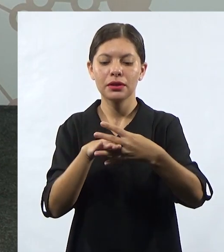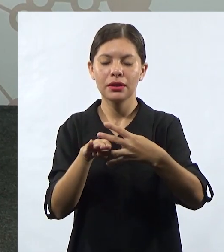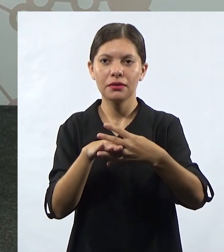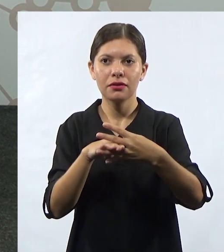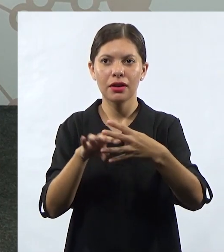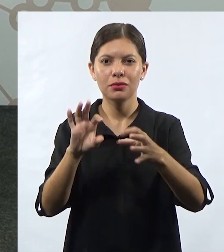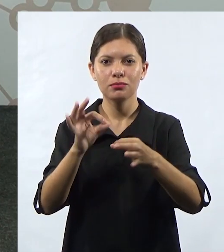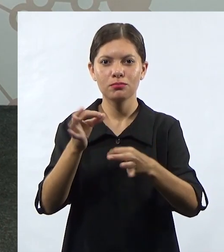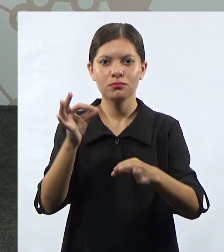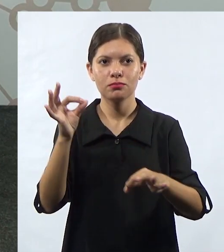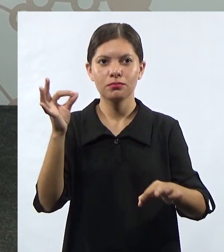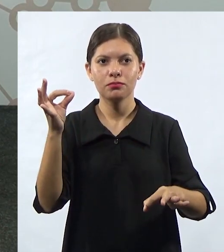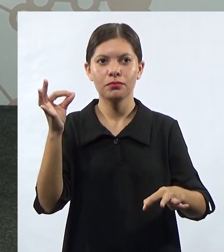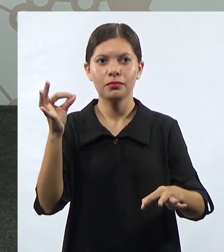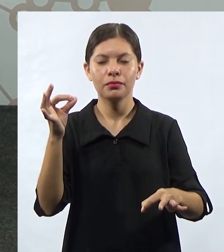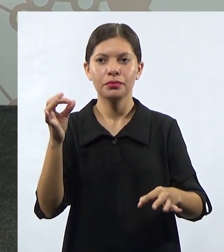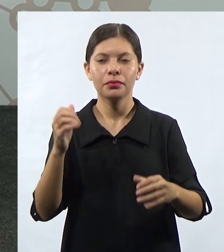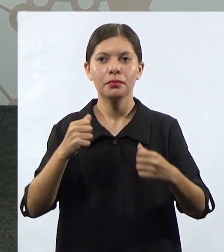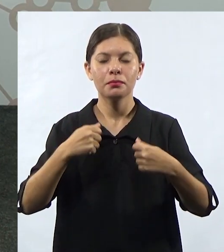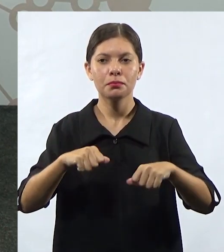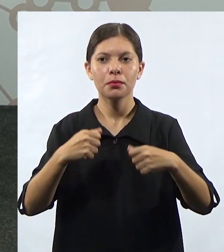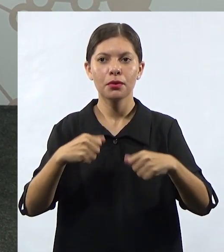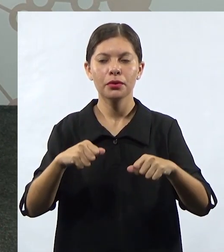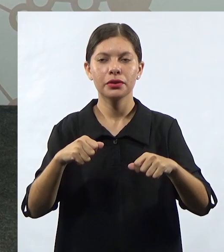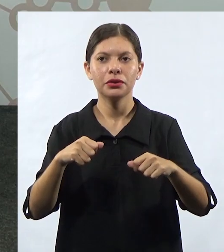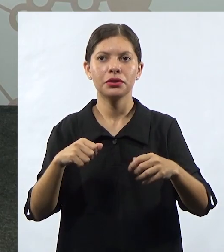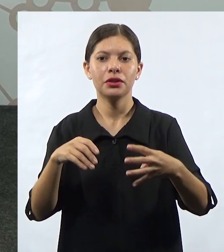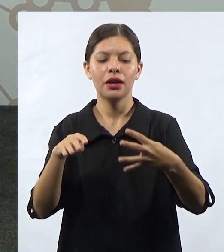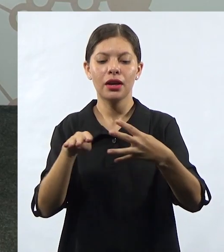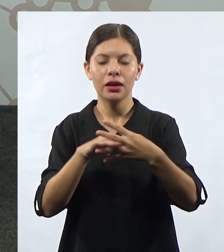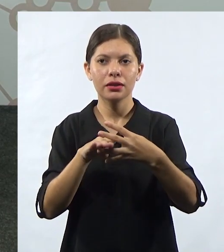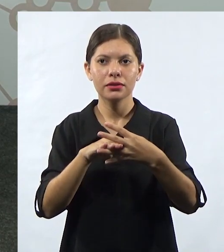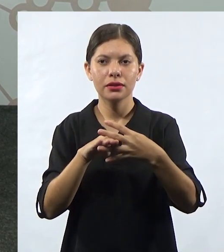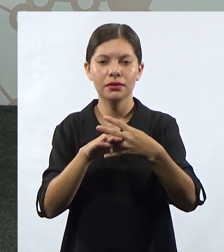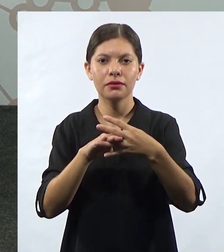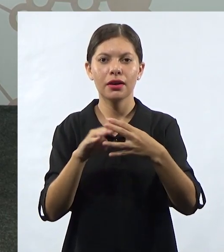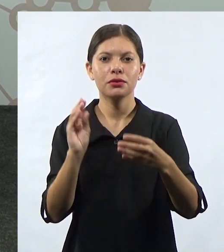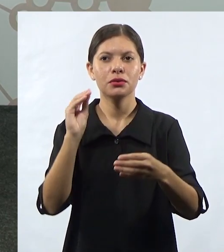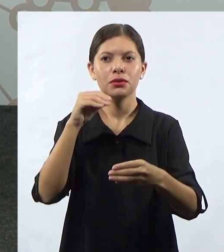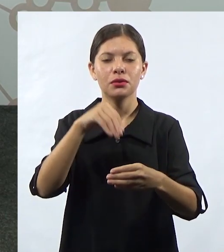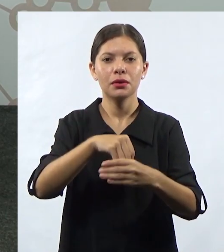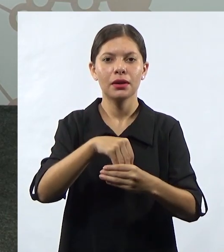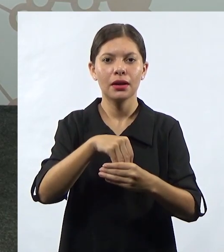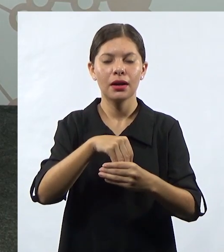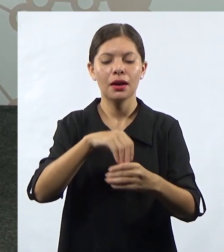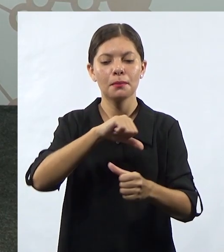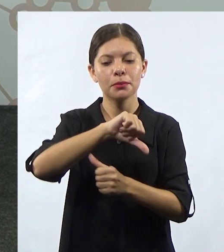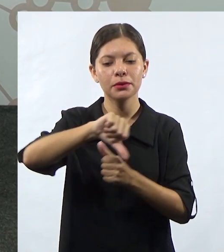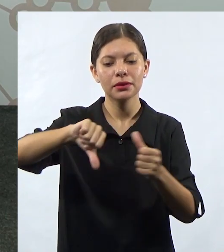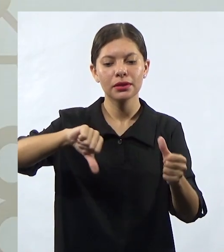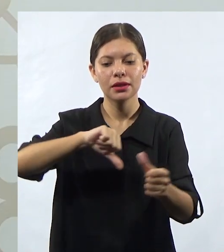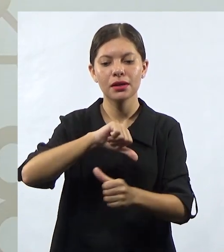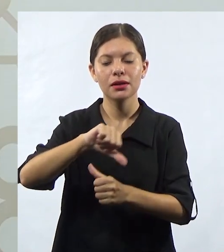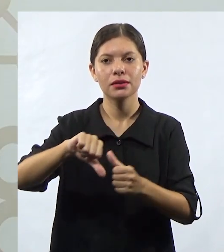intervalos longos, eu posso, de repente, entre os intervalos longos, colocar essas mudanças da